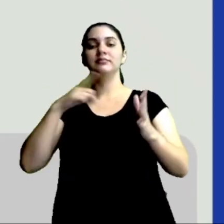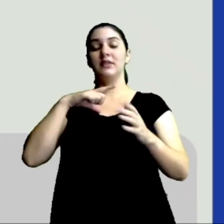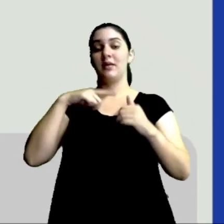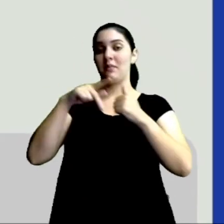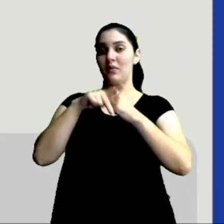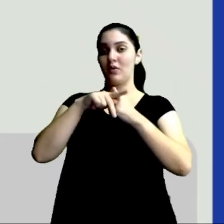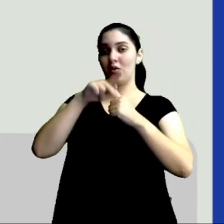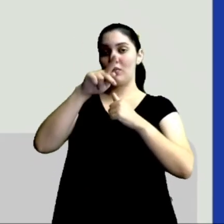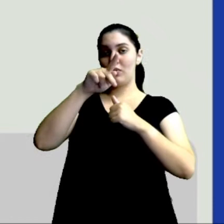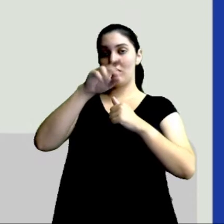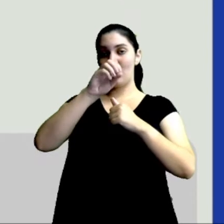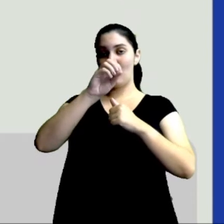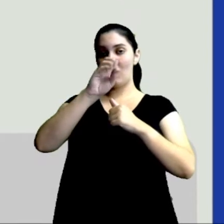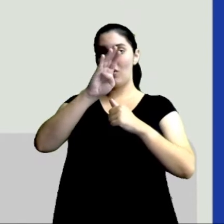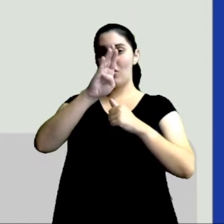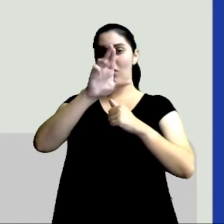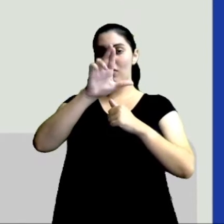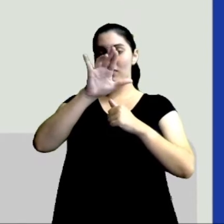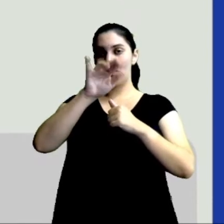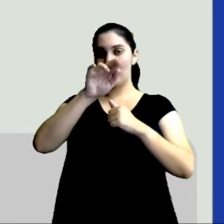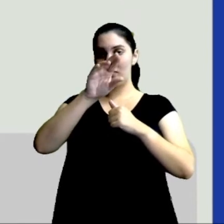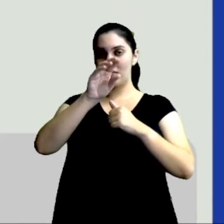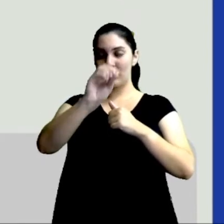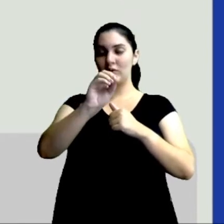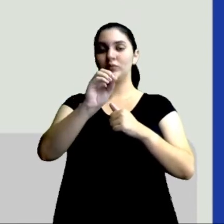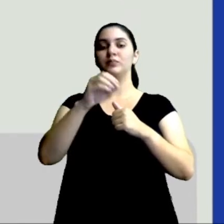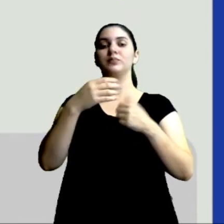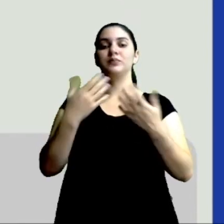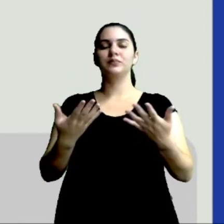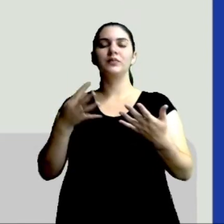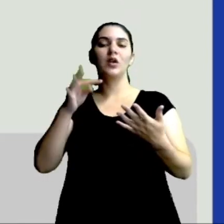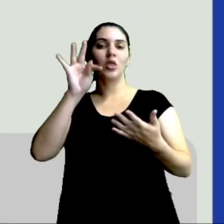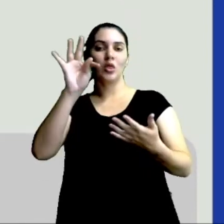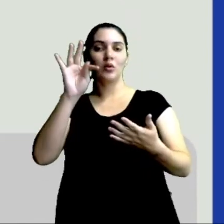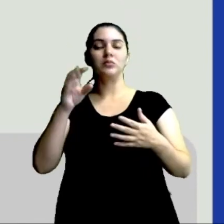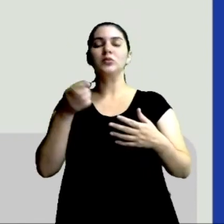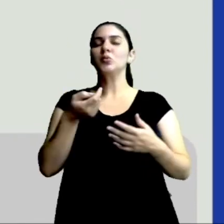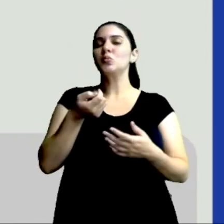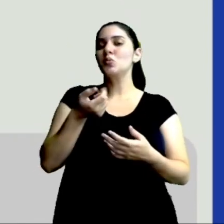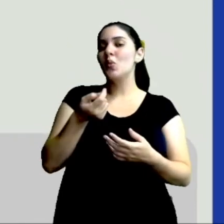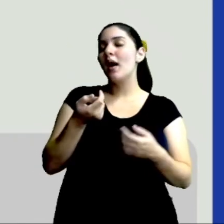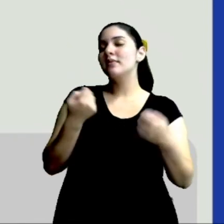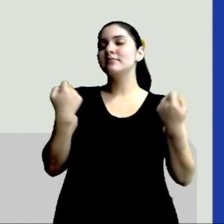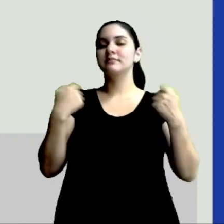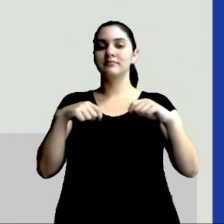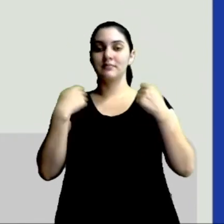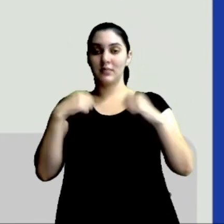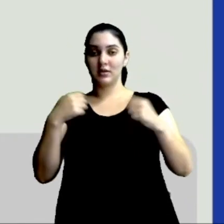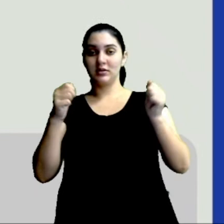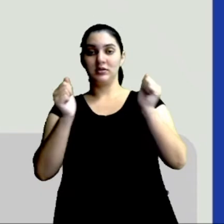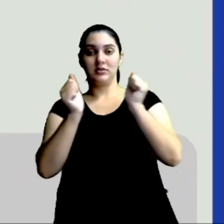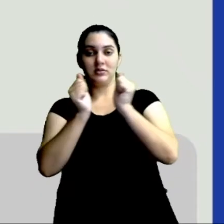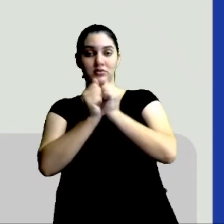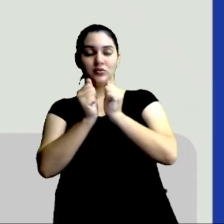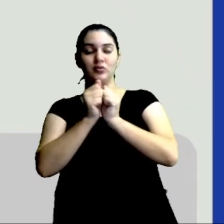oblíquos tônicos, quando tem essa presença da preposição. Quase não precisem estar acompanhados de preposição e são